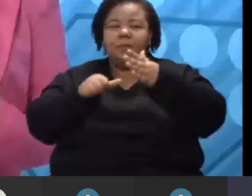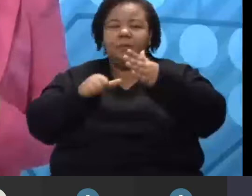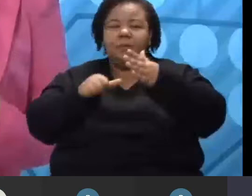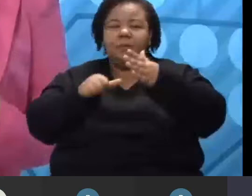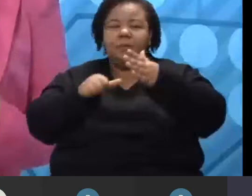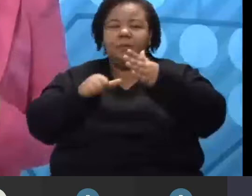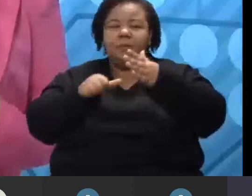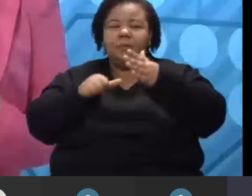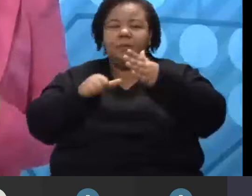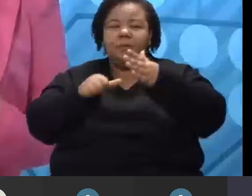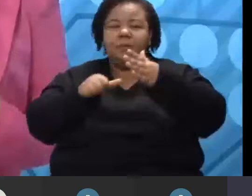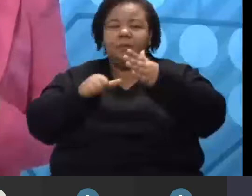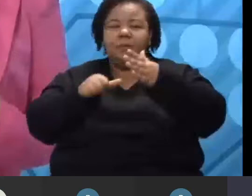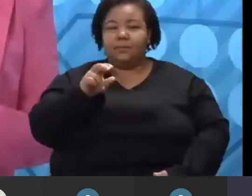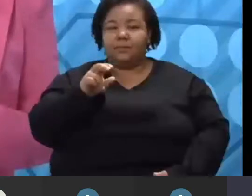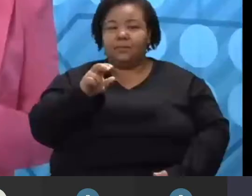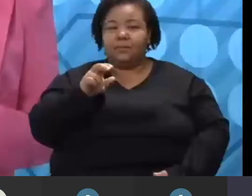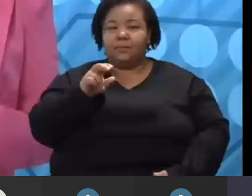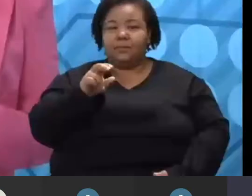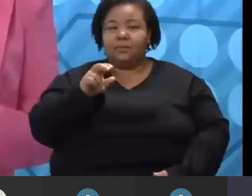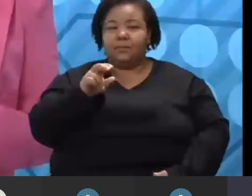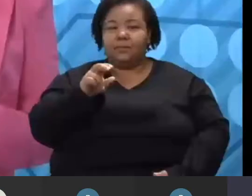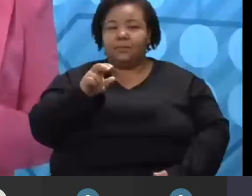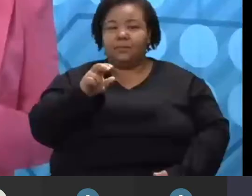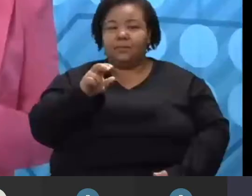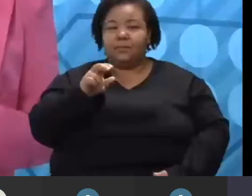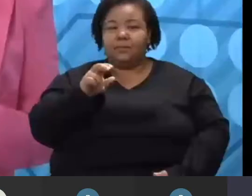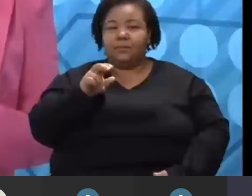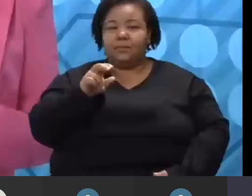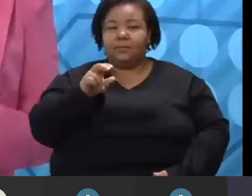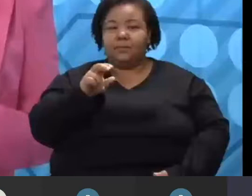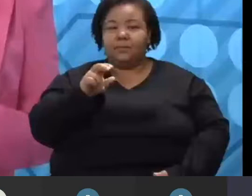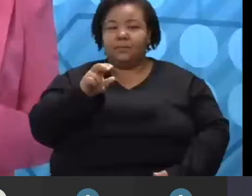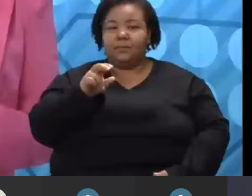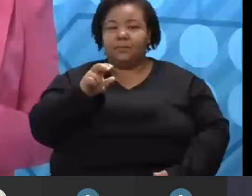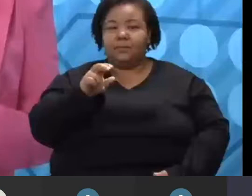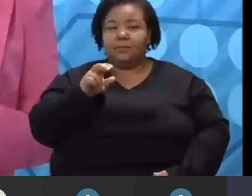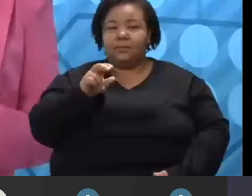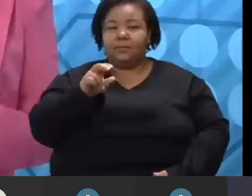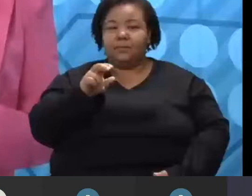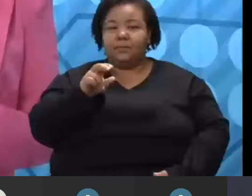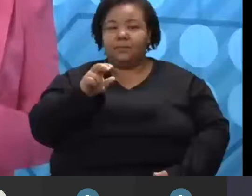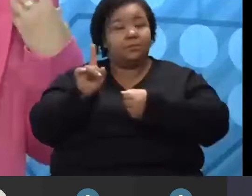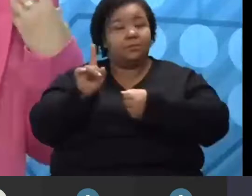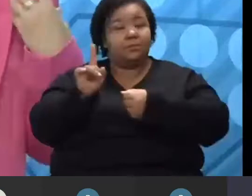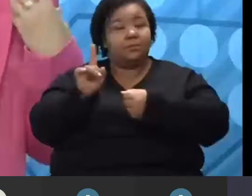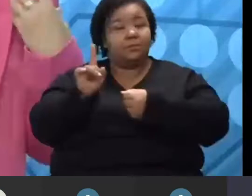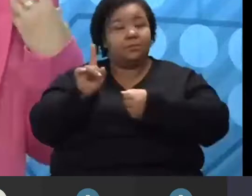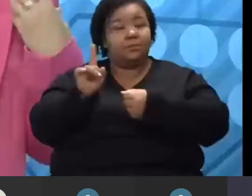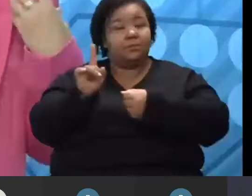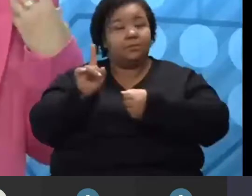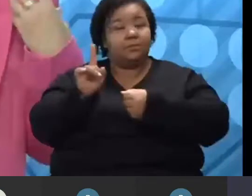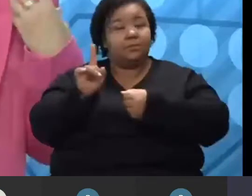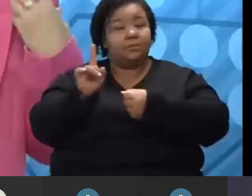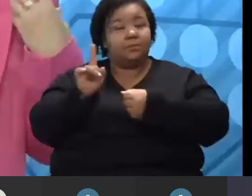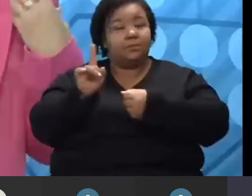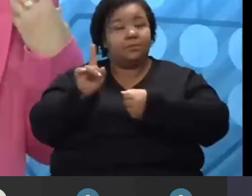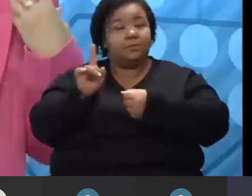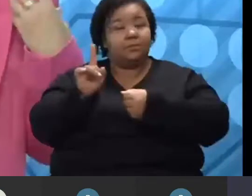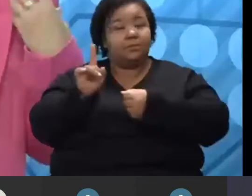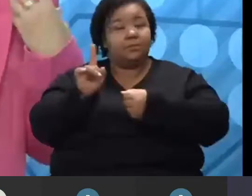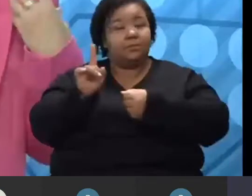Só relembrando que esse procedimento você não irá realizar, eu apenas mostrei para você ver, para você conhecer qual é o funcionamento de